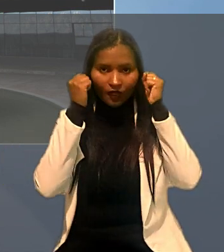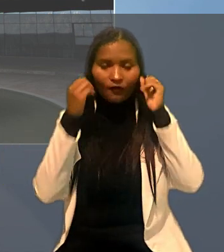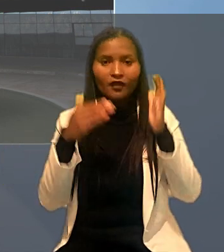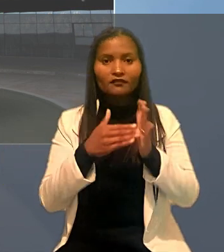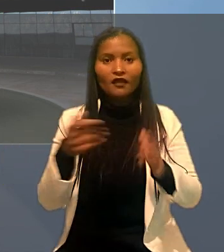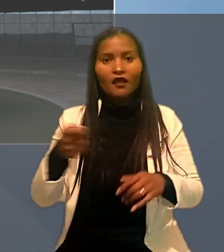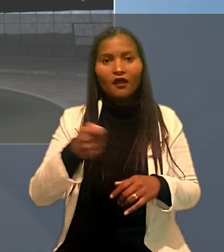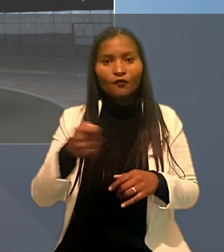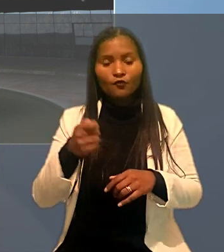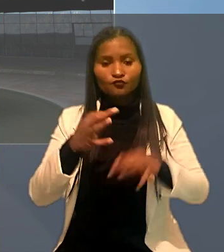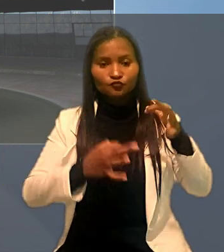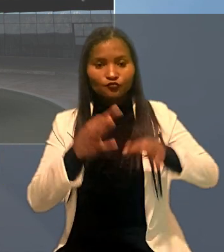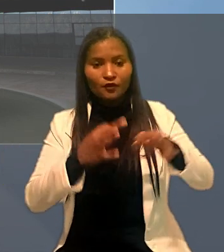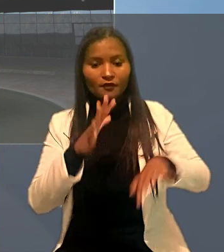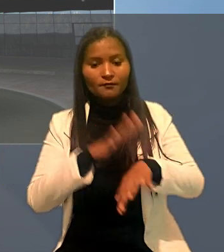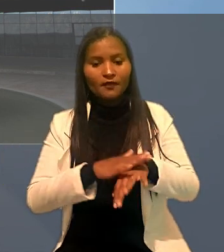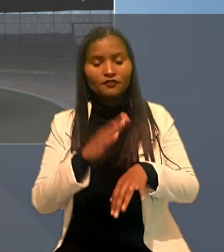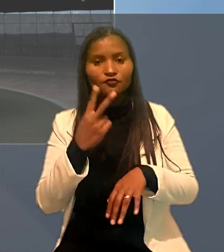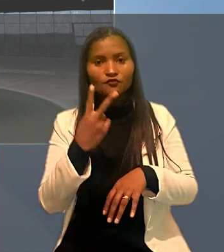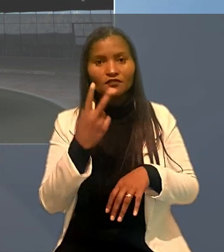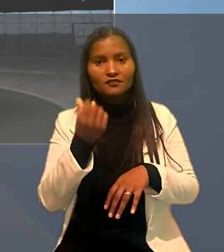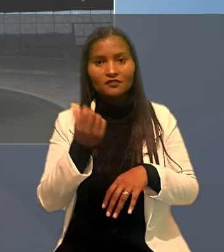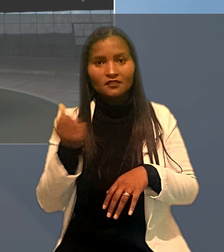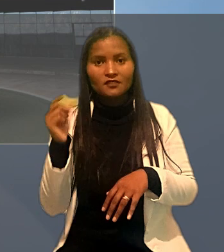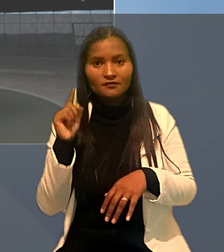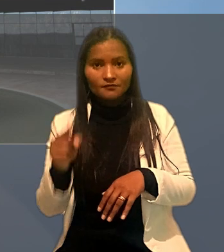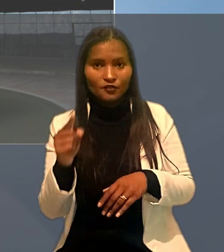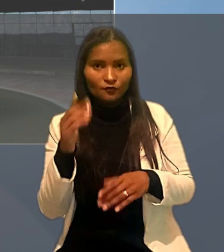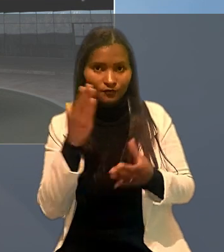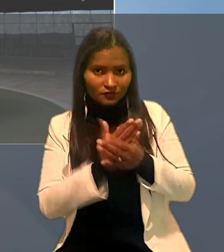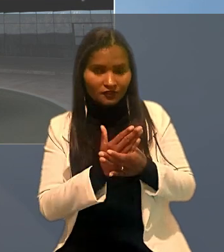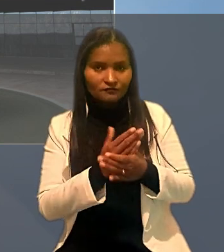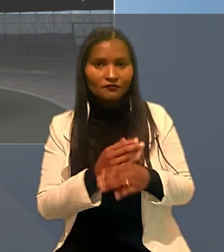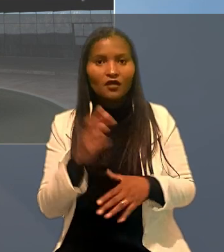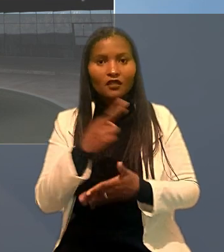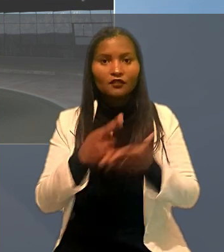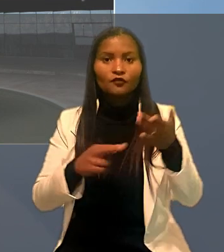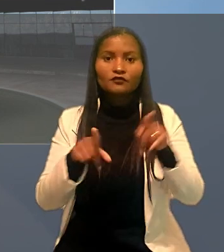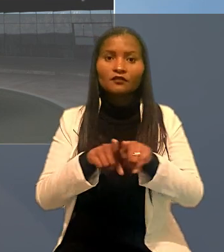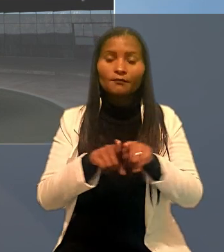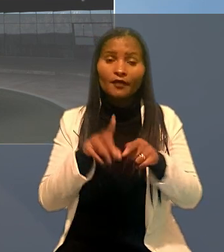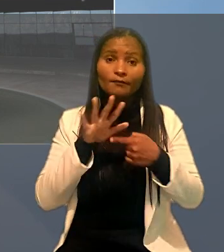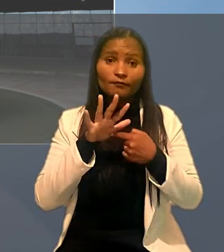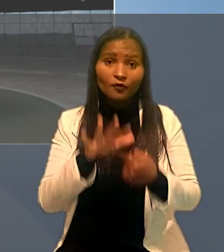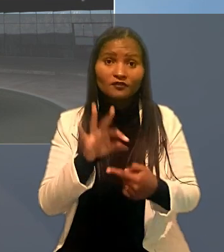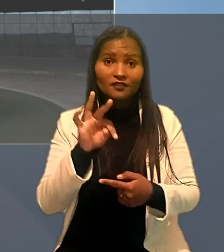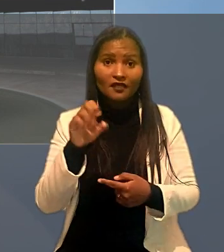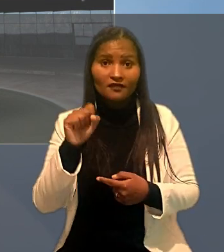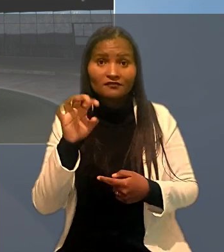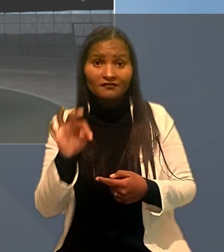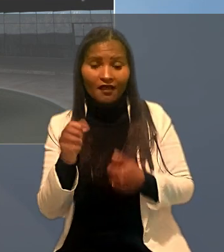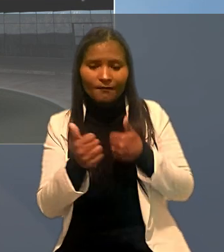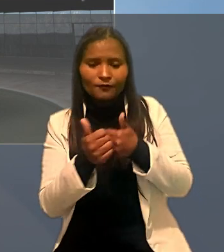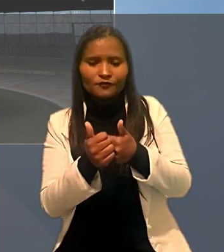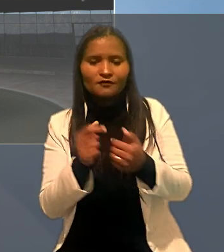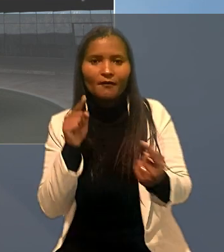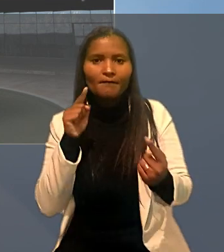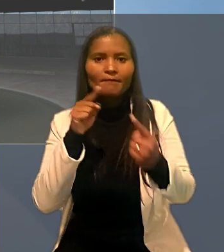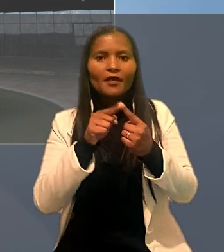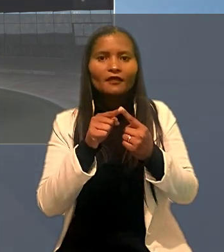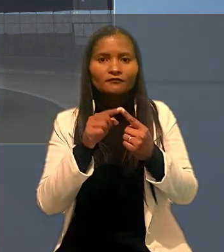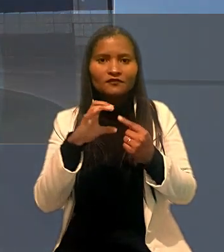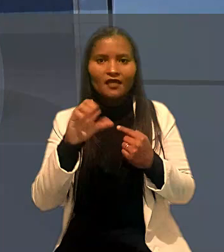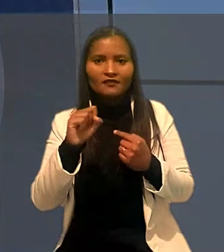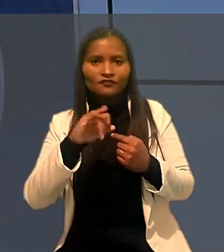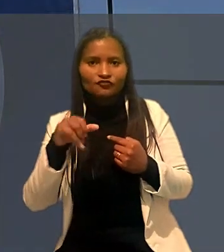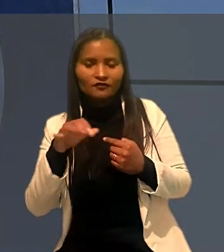tribunal. Até agosto, foram julgados mais de 266 mil processos. O relatório também informa que o TST se aproxima da